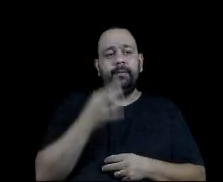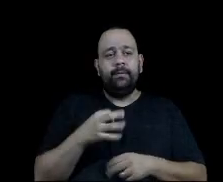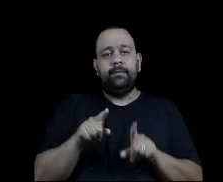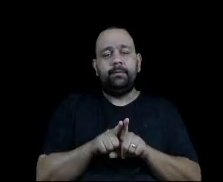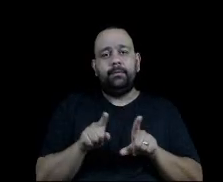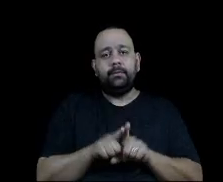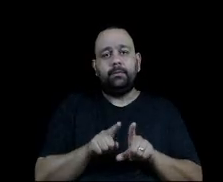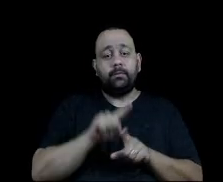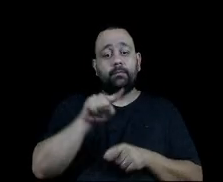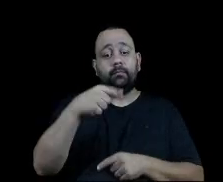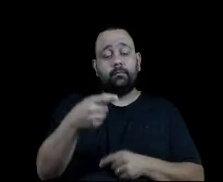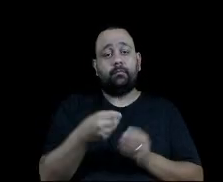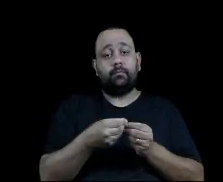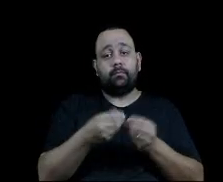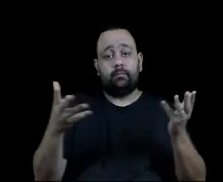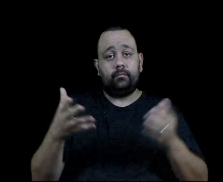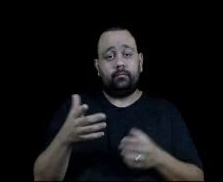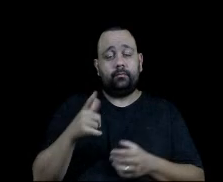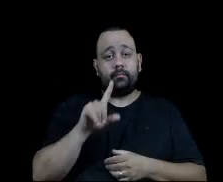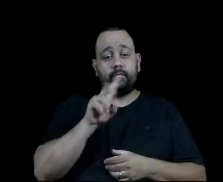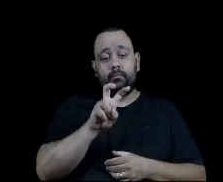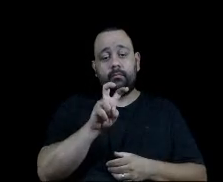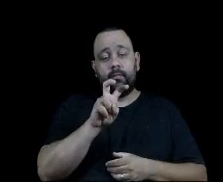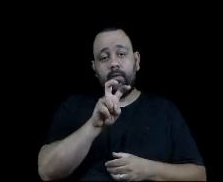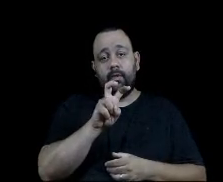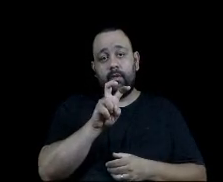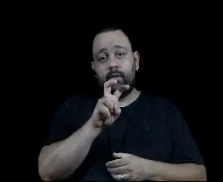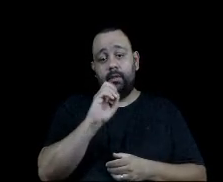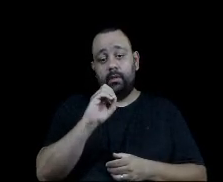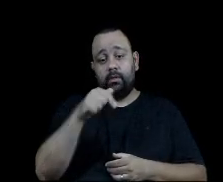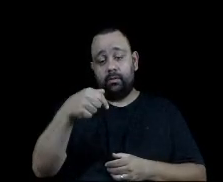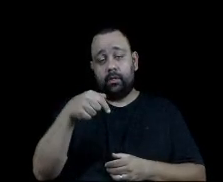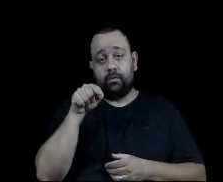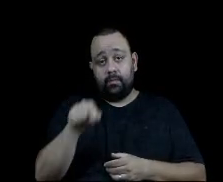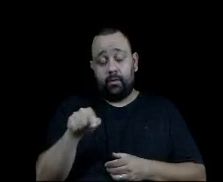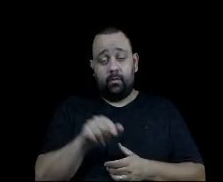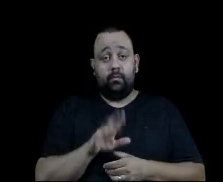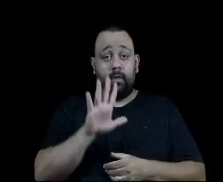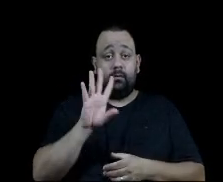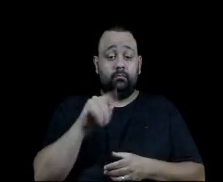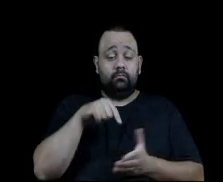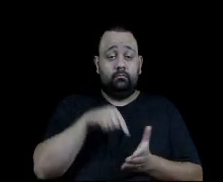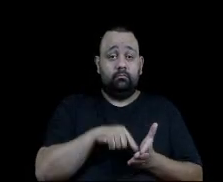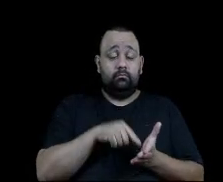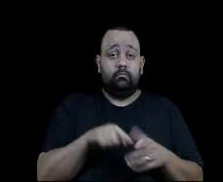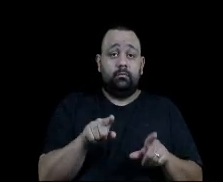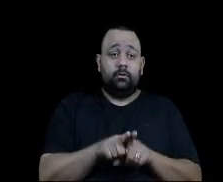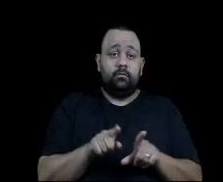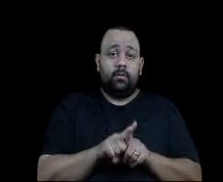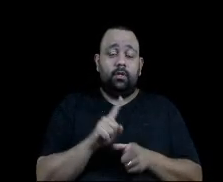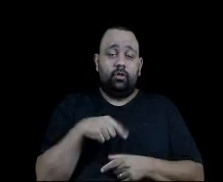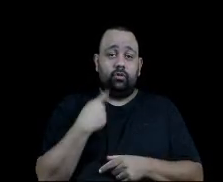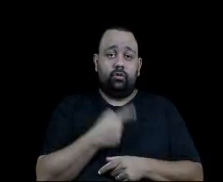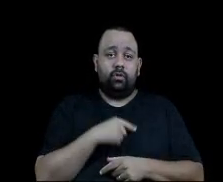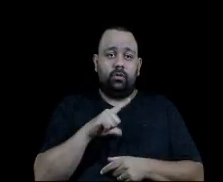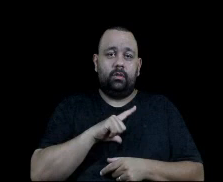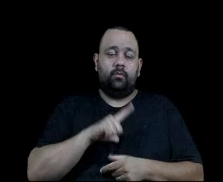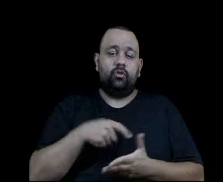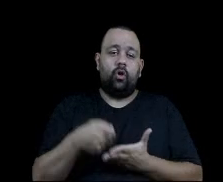questões que a gente retém e depois repassa, que é 507 mil. Só que dentro disso a gente também